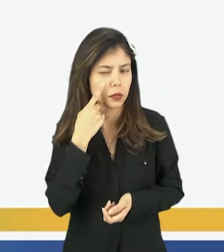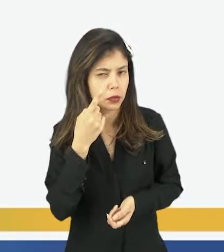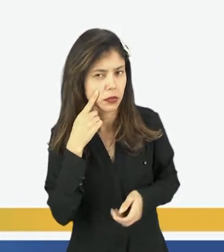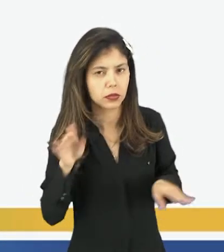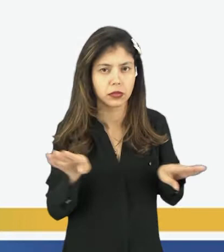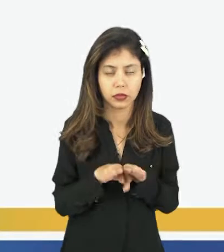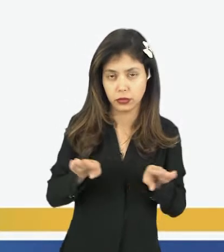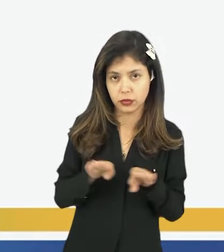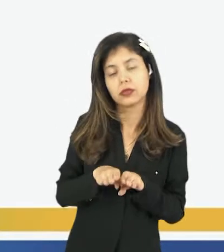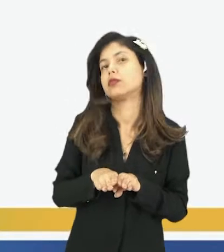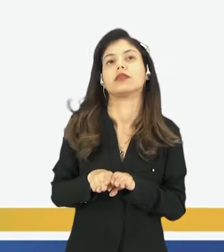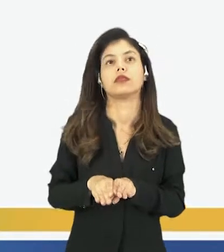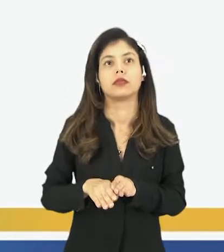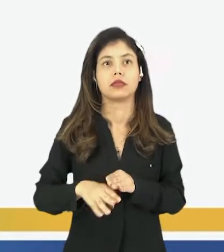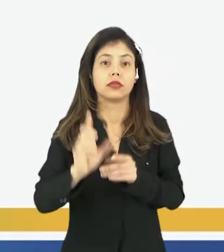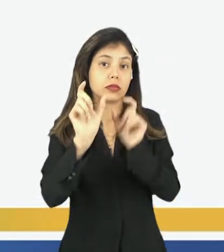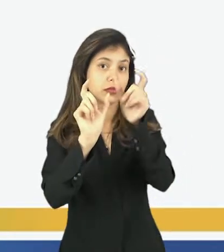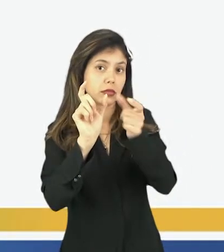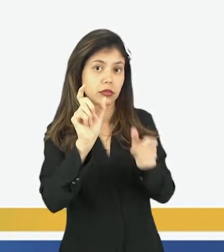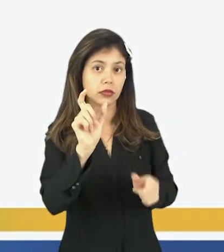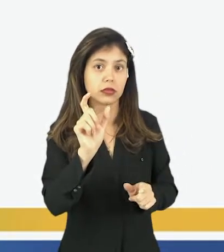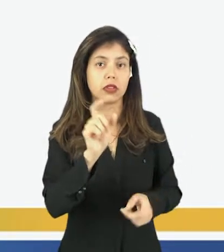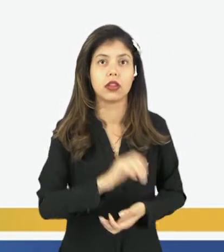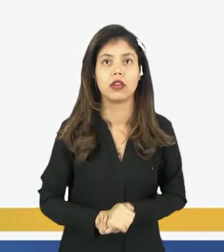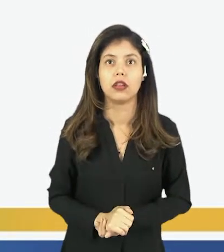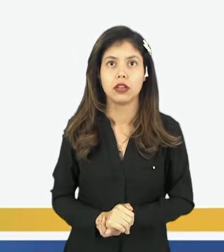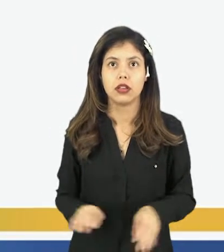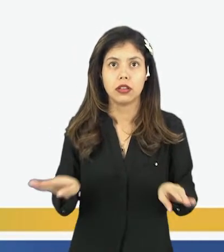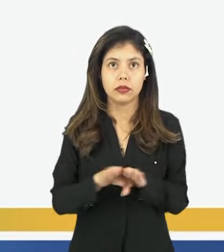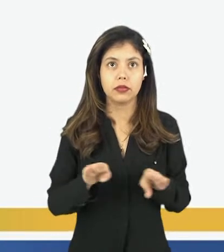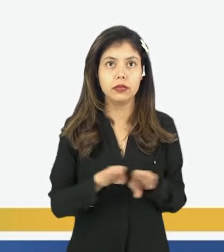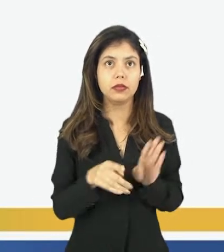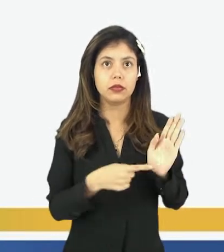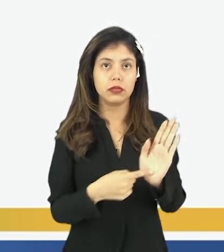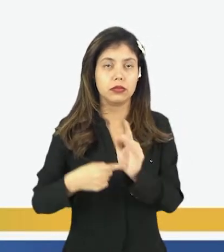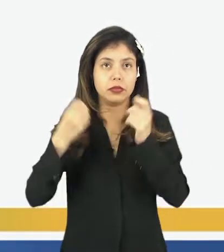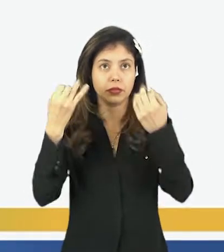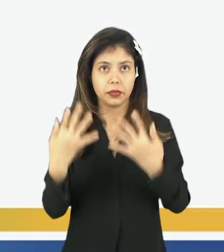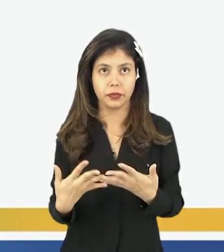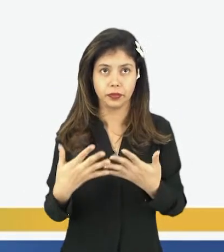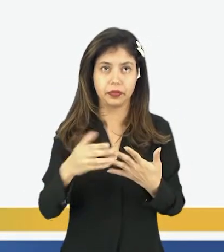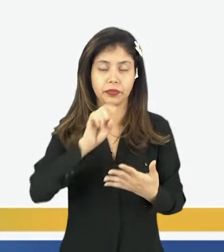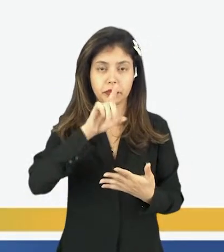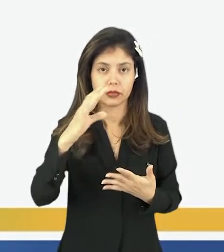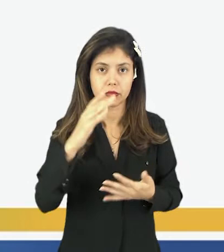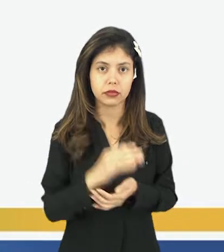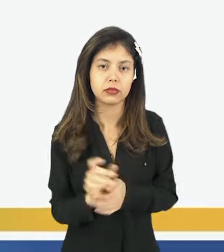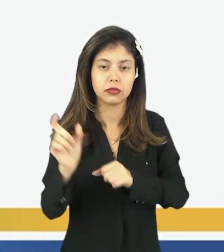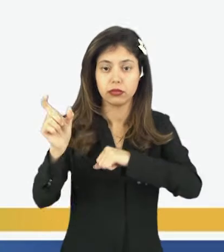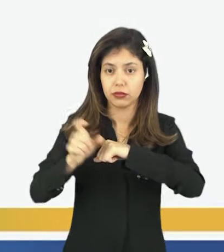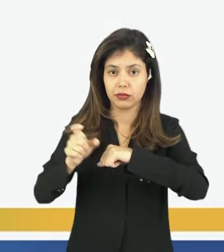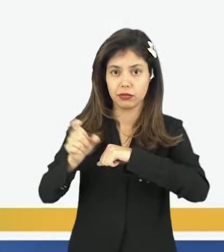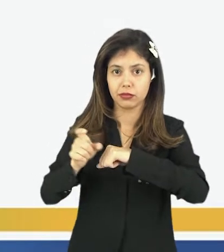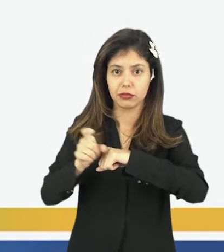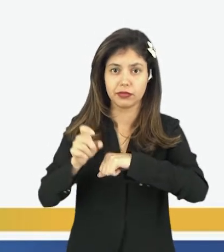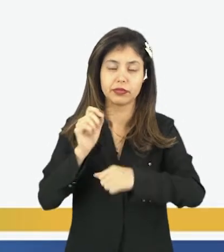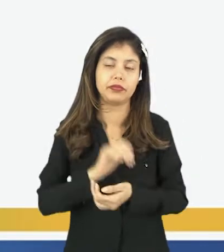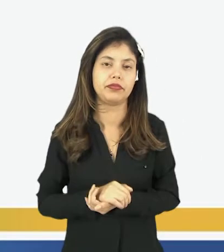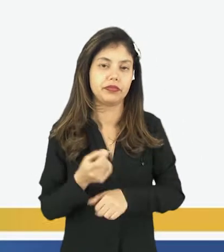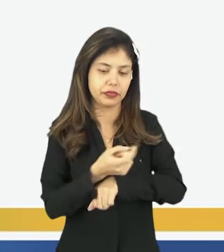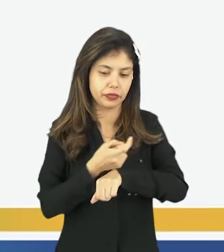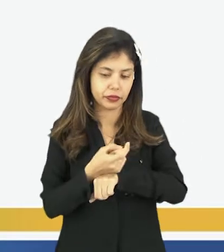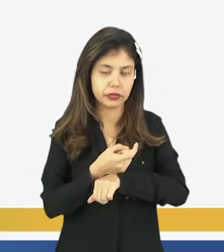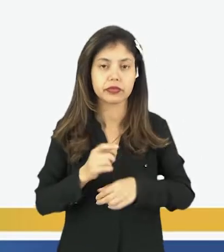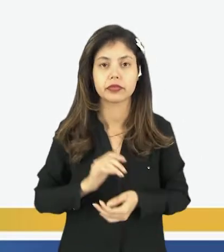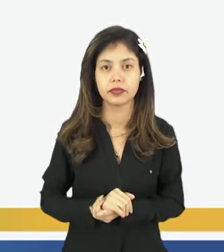num verbete, tá? Também tem a indicação da classe gramatical, que é um adjetivo. Por isso que tem essa abreviatura aí,